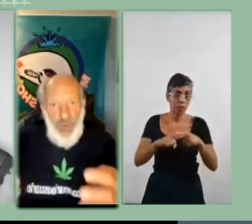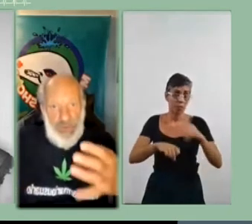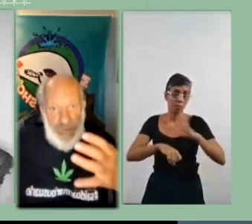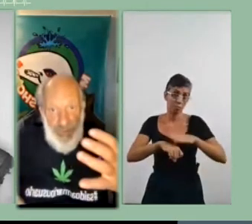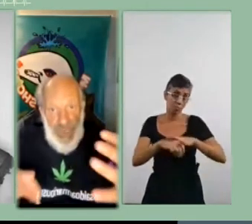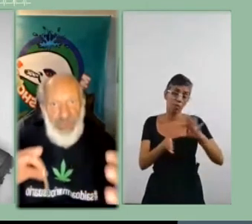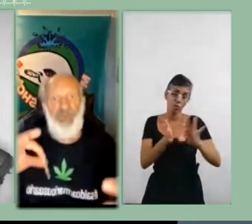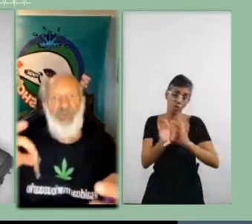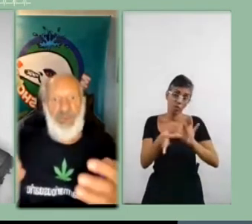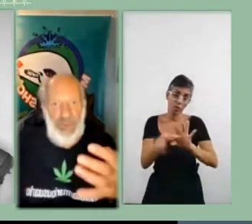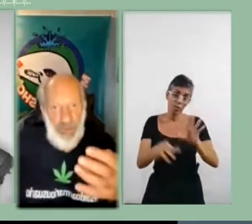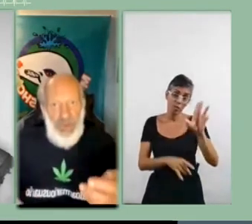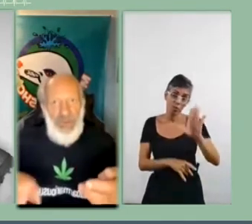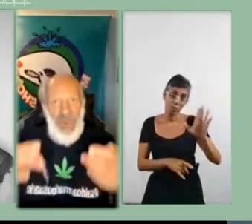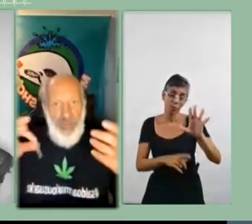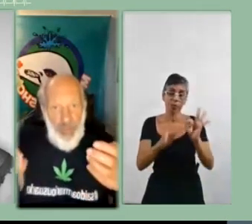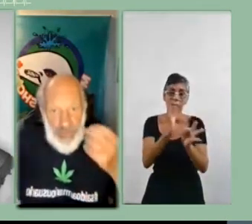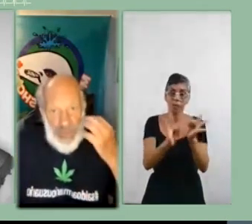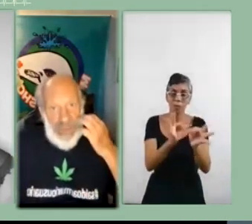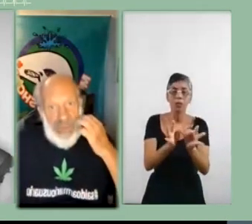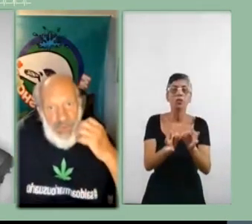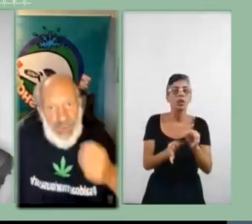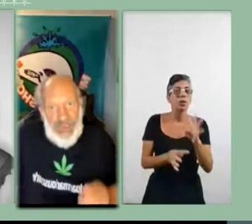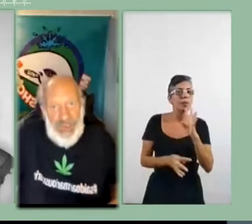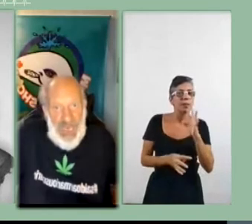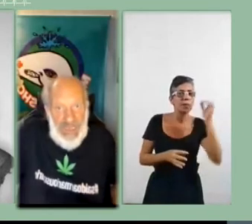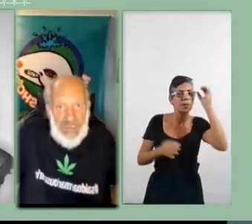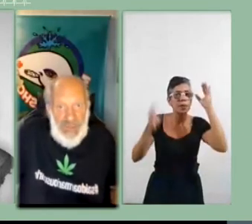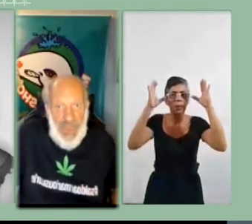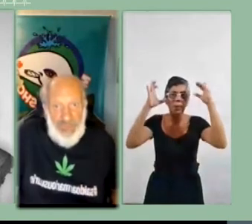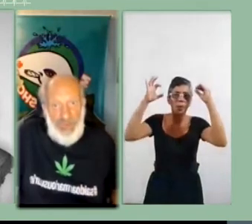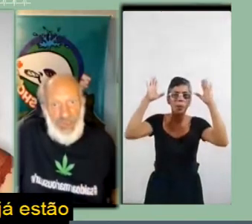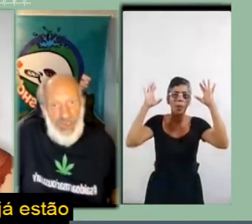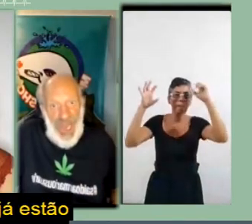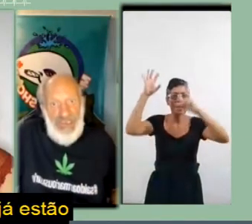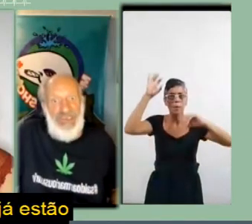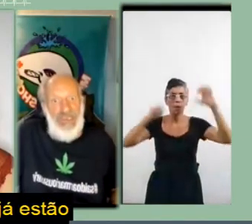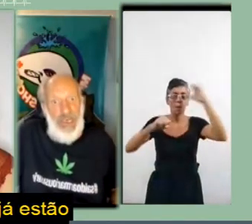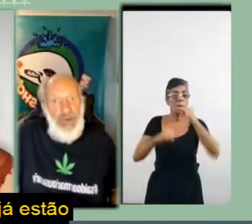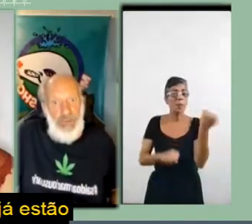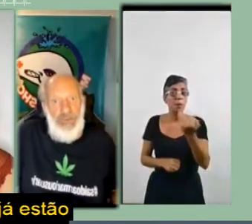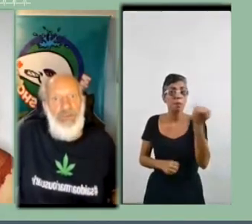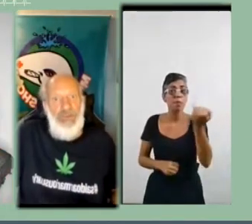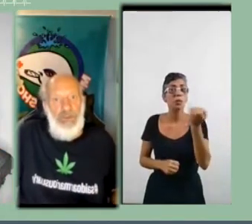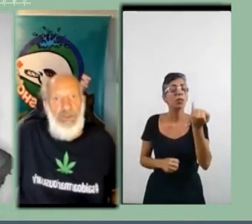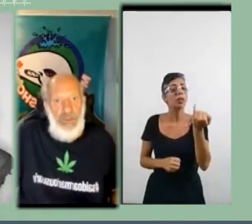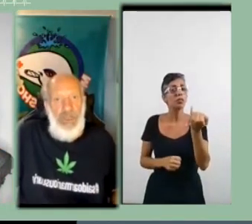reunindo conhecimentos, entendeu? É importante a gente prestigiar esses médicos que já estão,